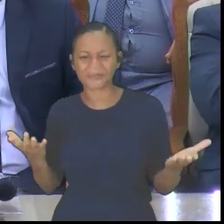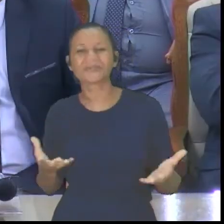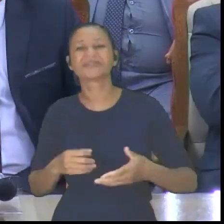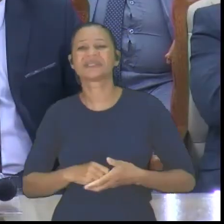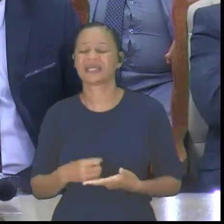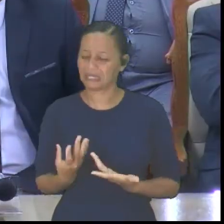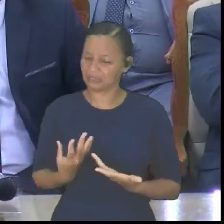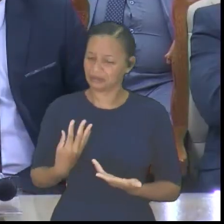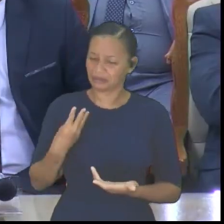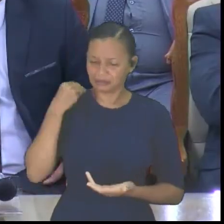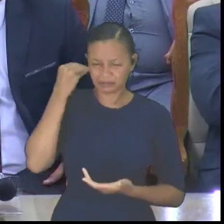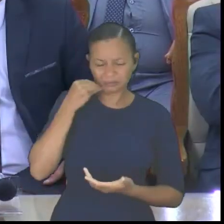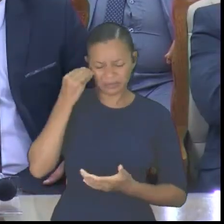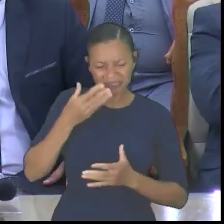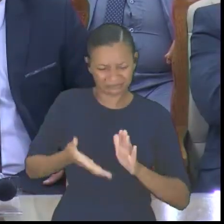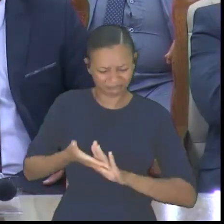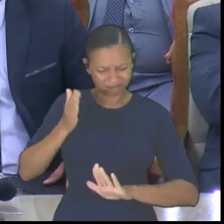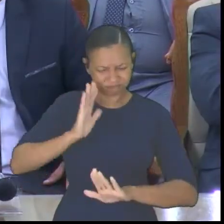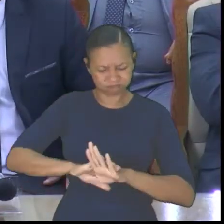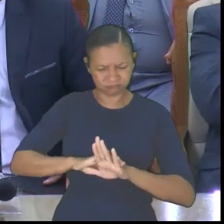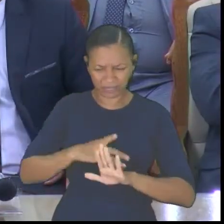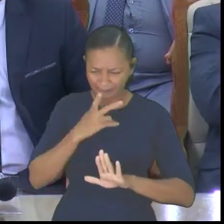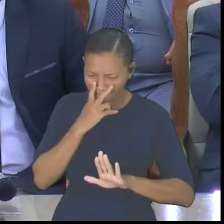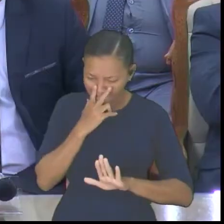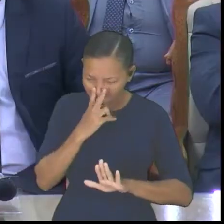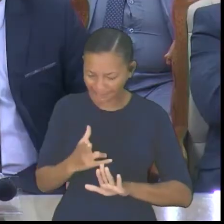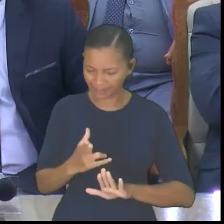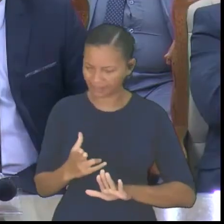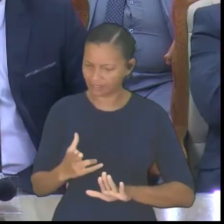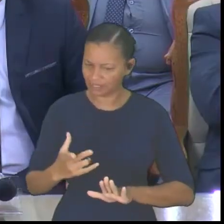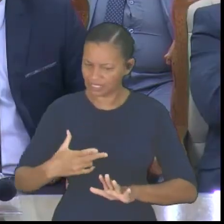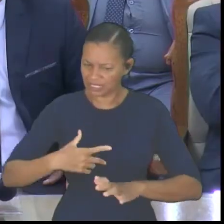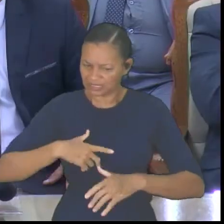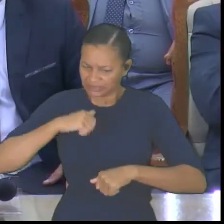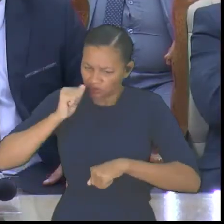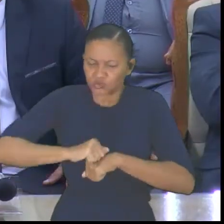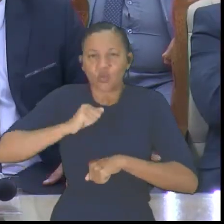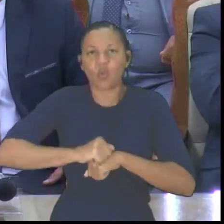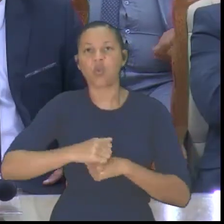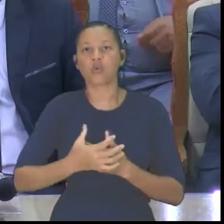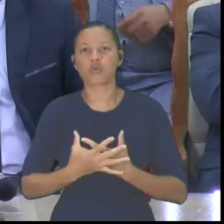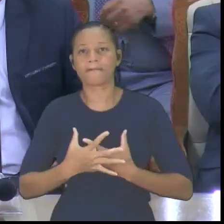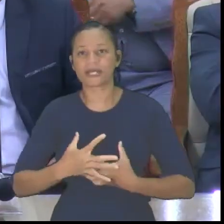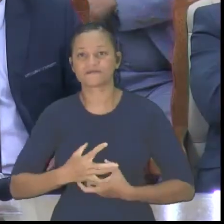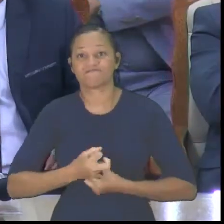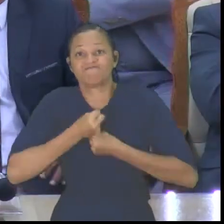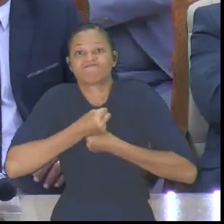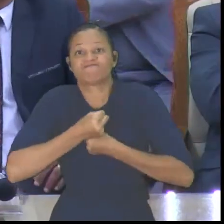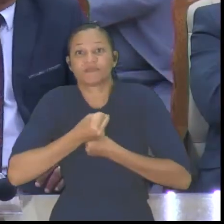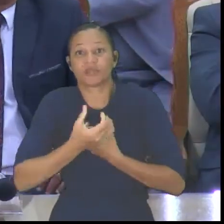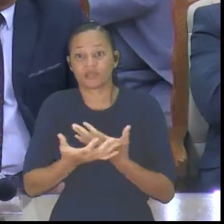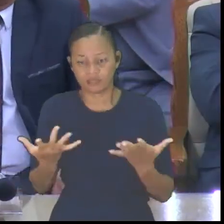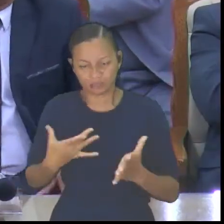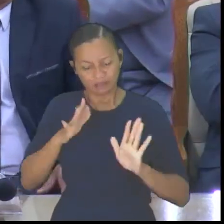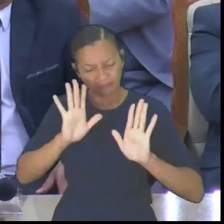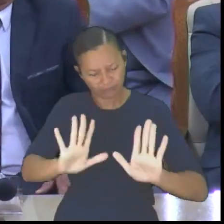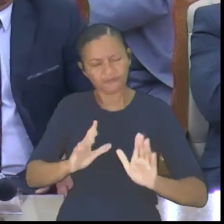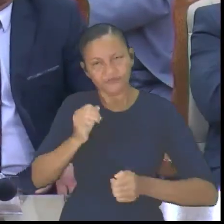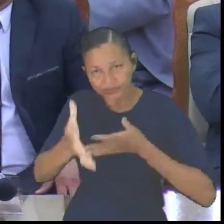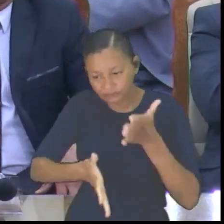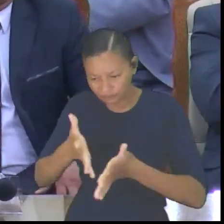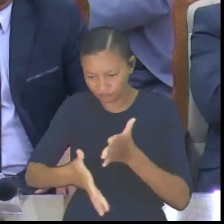fora, porque quem serve cresce. Eu vou repetir isso aqui: quem